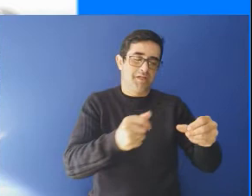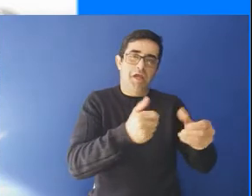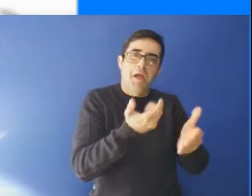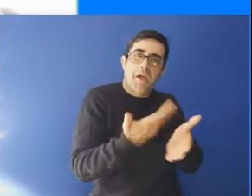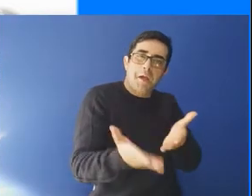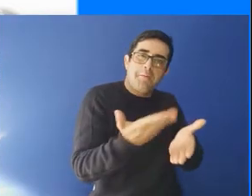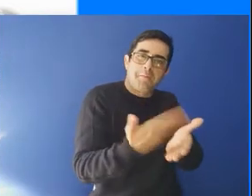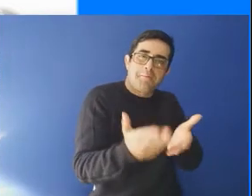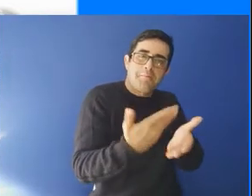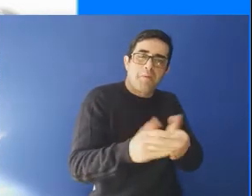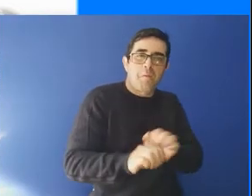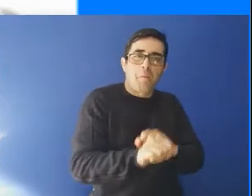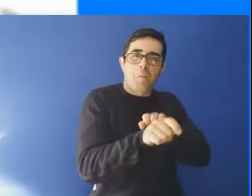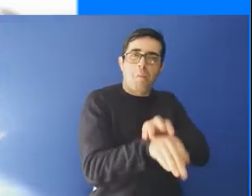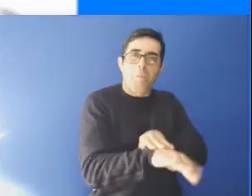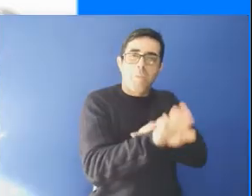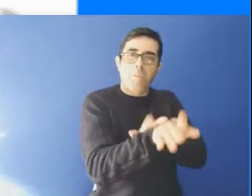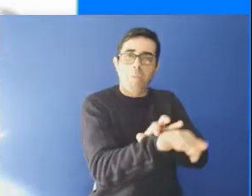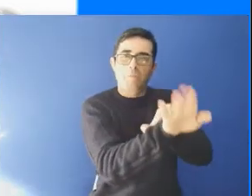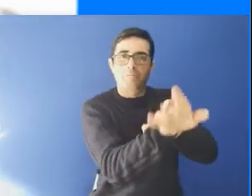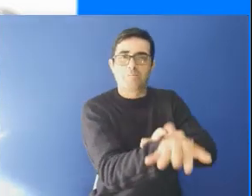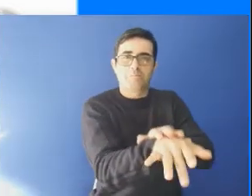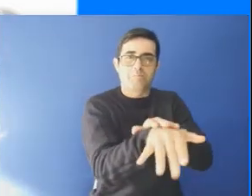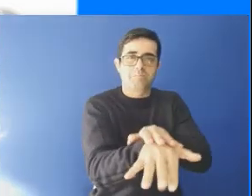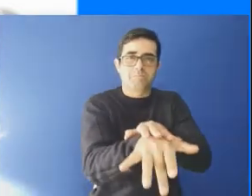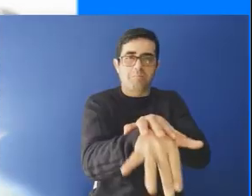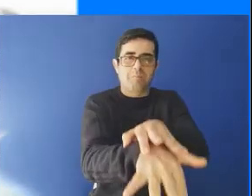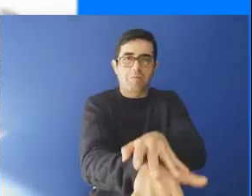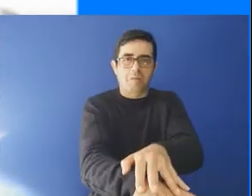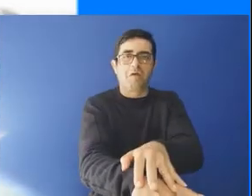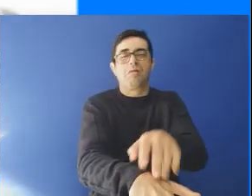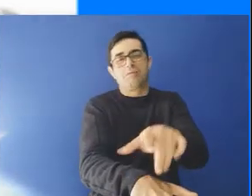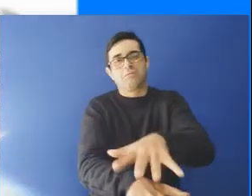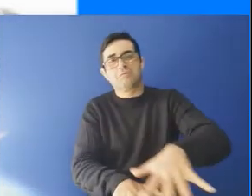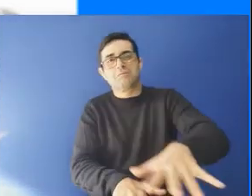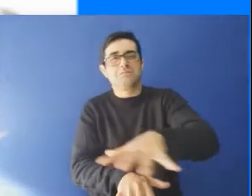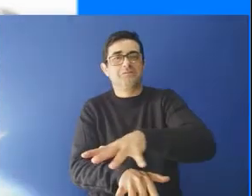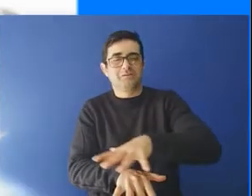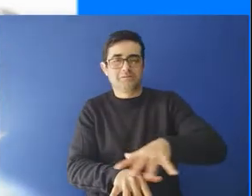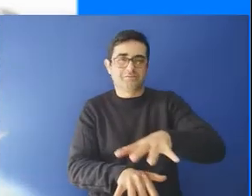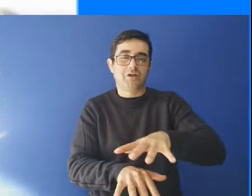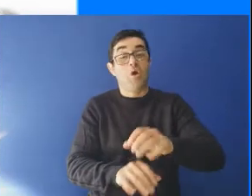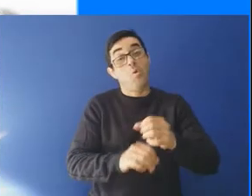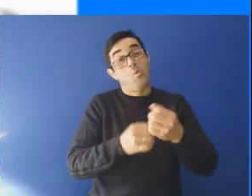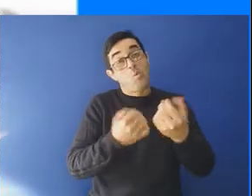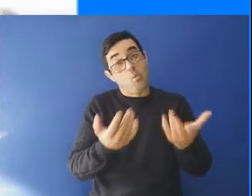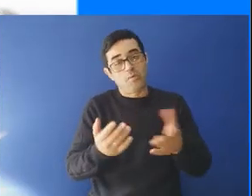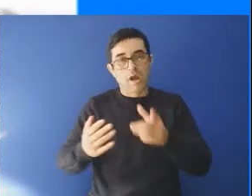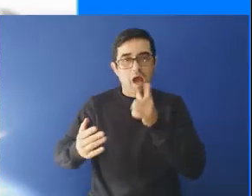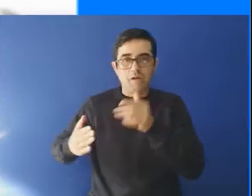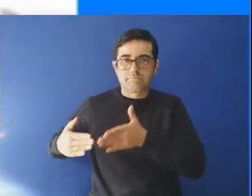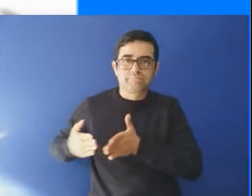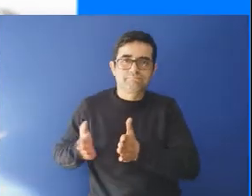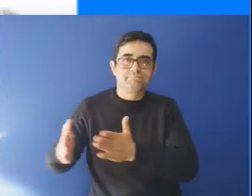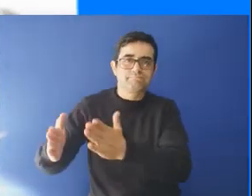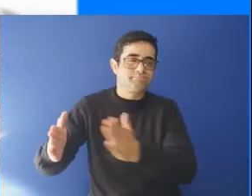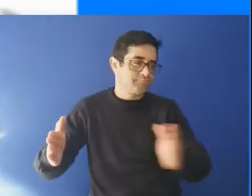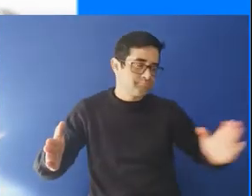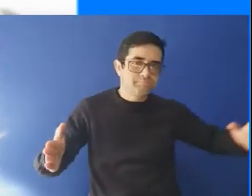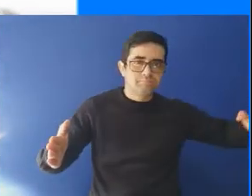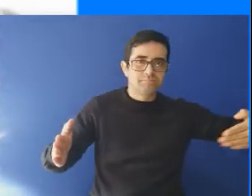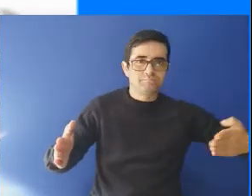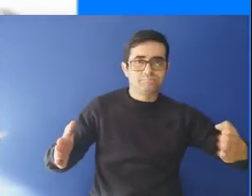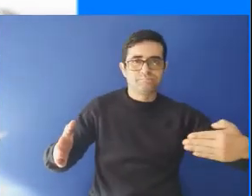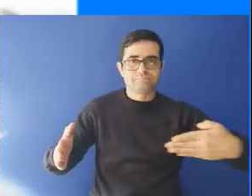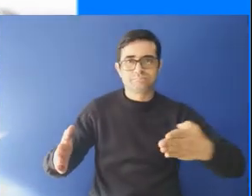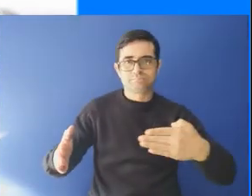o solo é perdido, ele é transportado para outras áreas, às vezes se deposita nas regiões mais baixas do relevo, ou até mesmo é